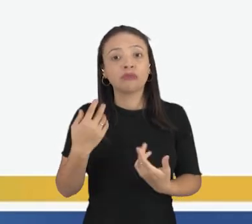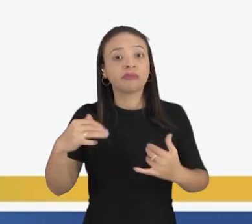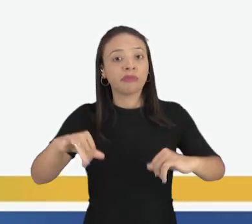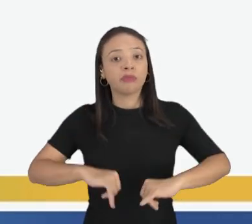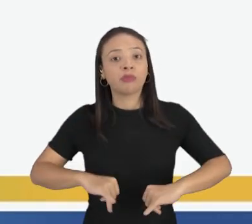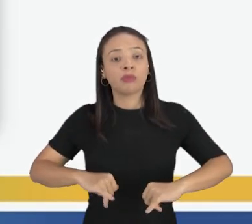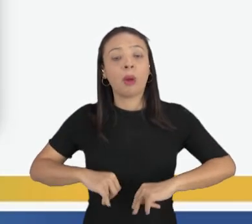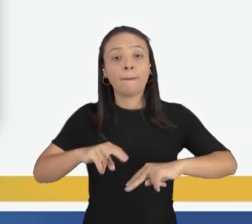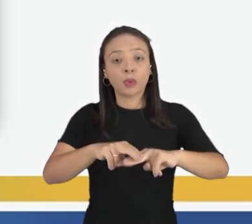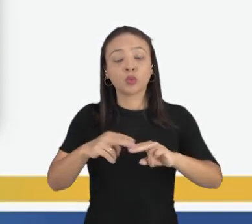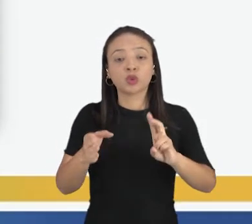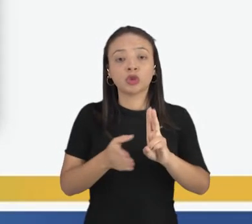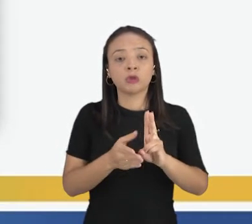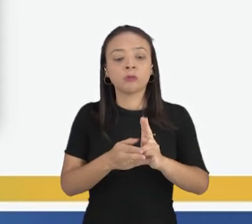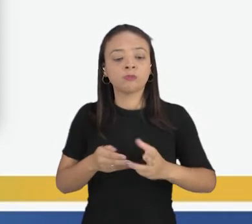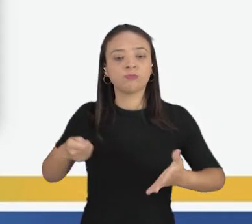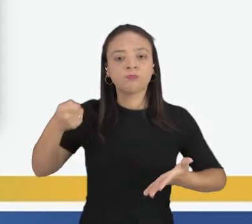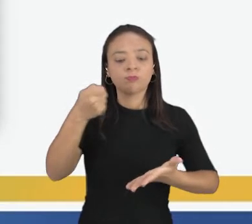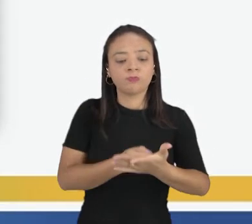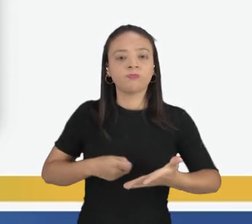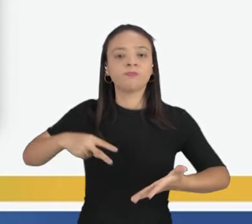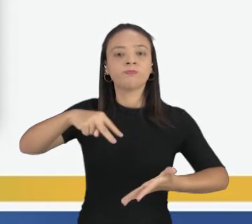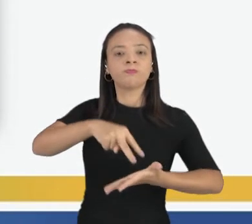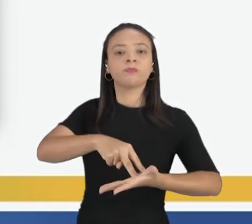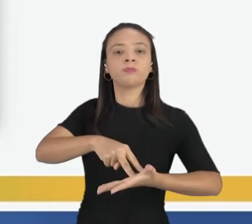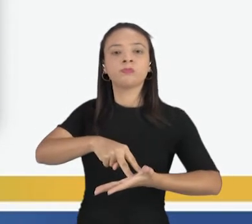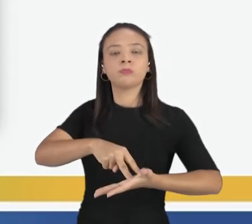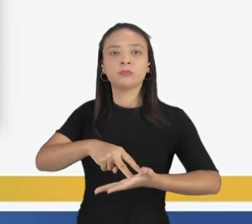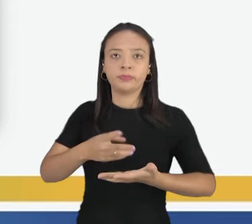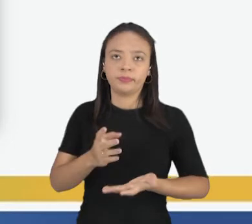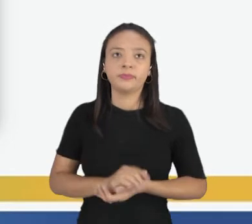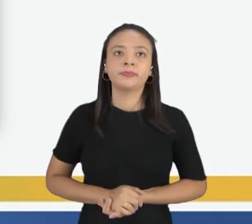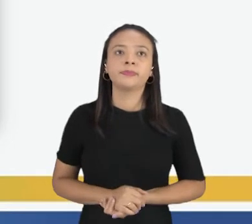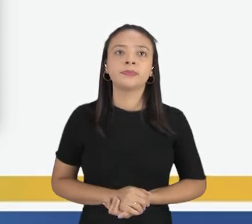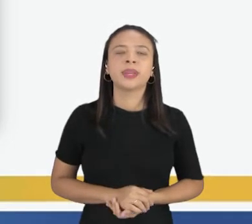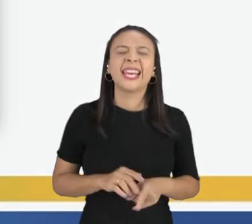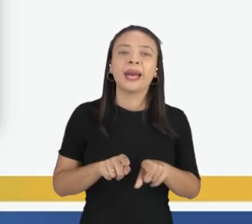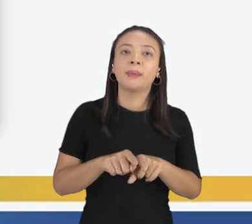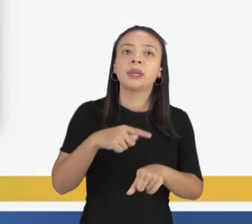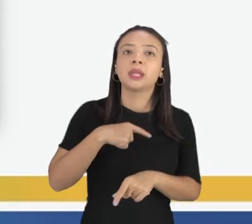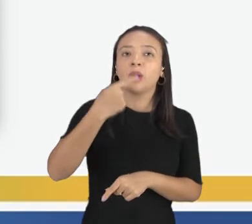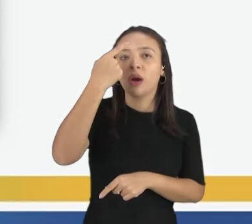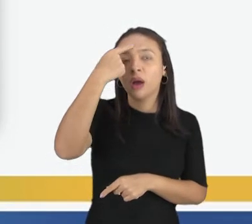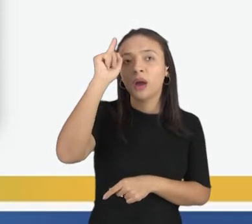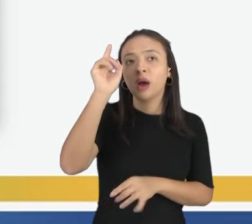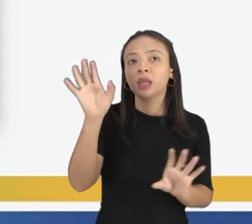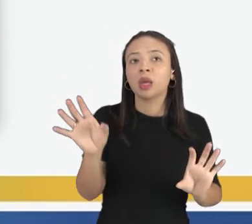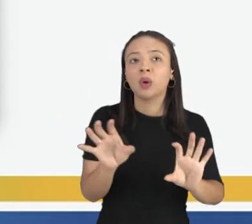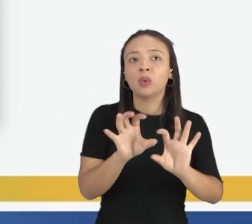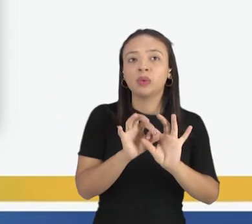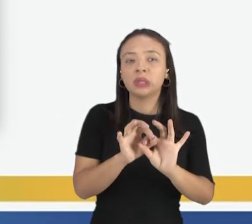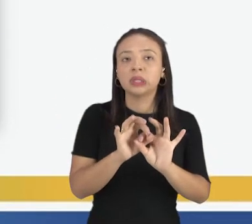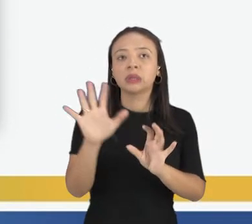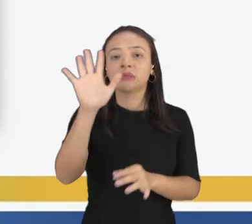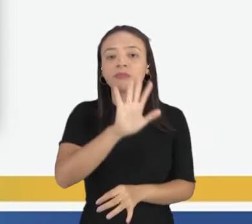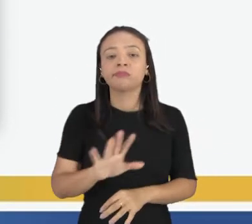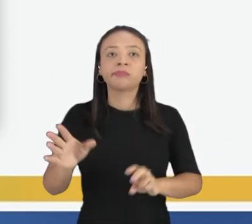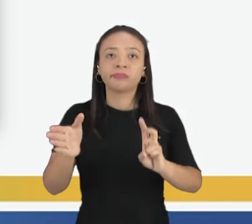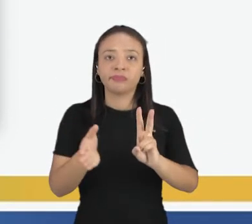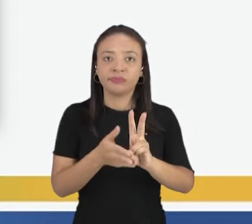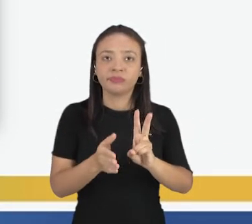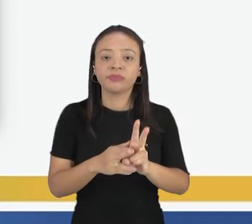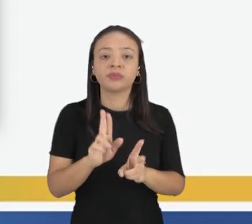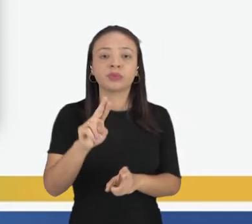essa frente, então, de resistência, tá? A gente tem aí a criação da União das Nações Indígenas, né? Ela